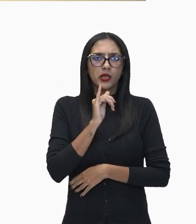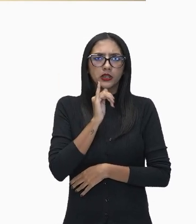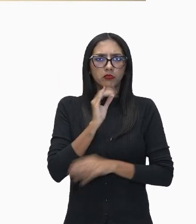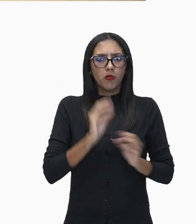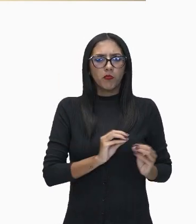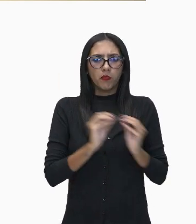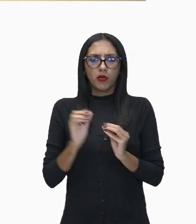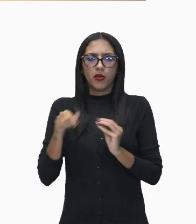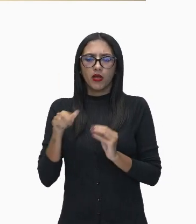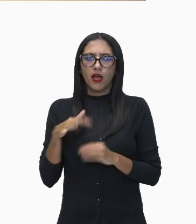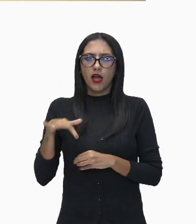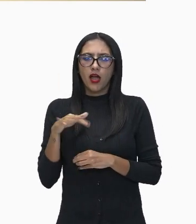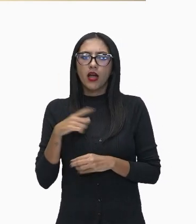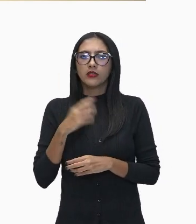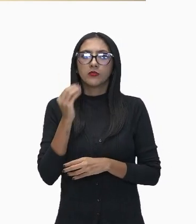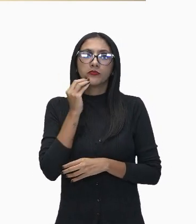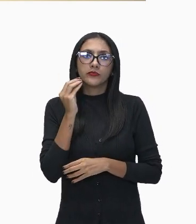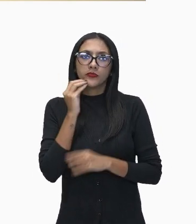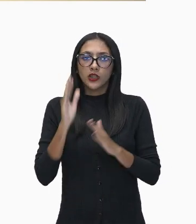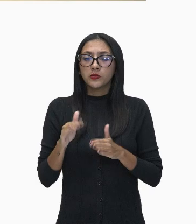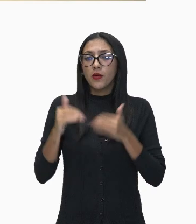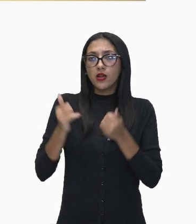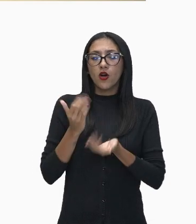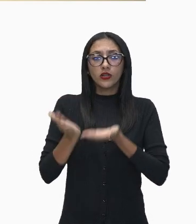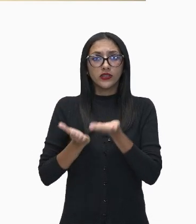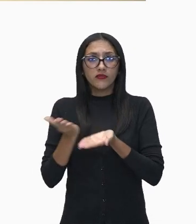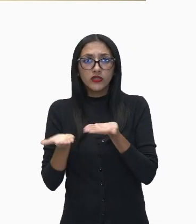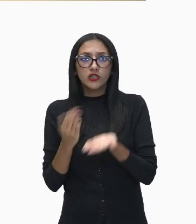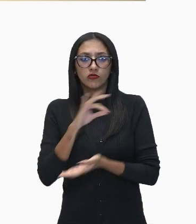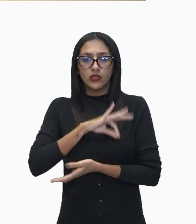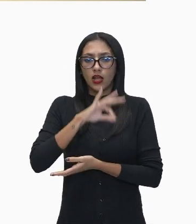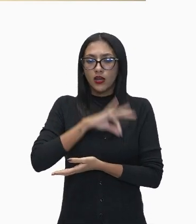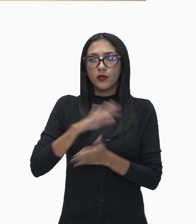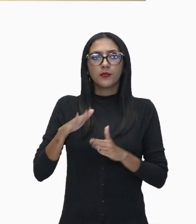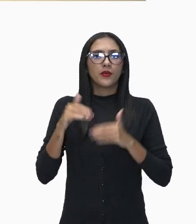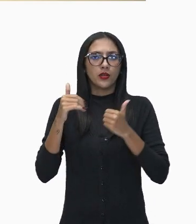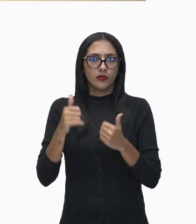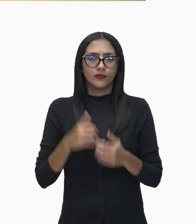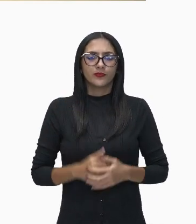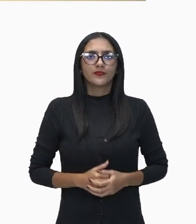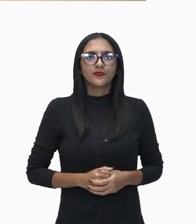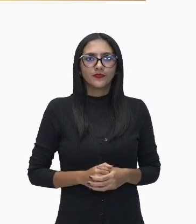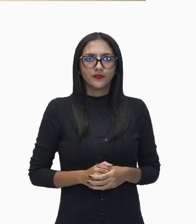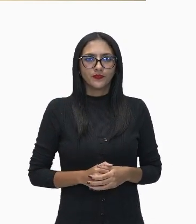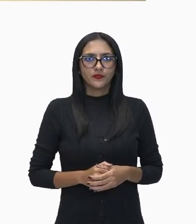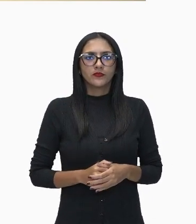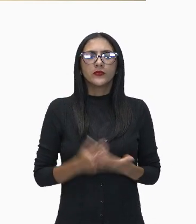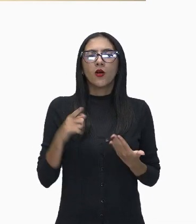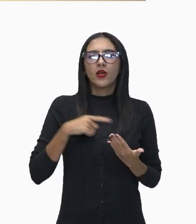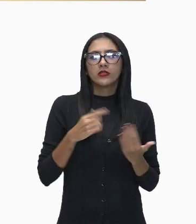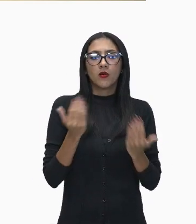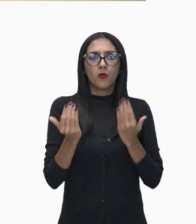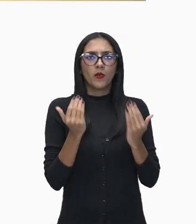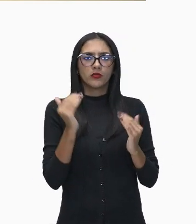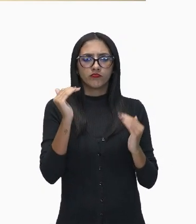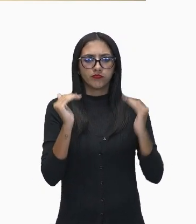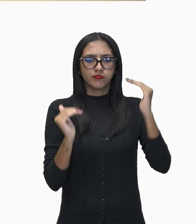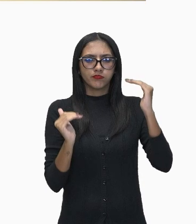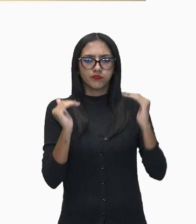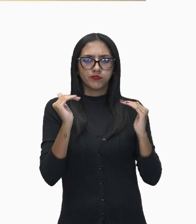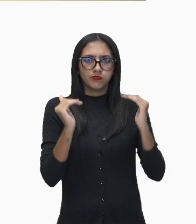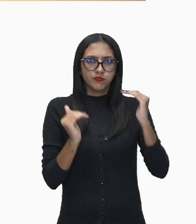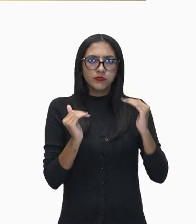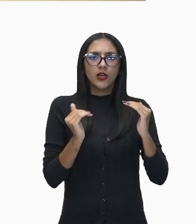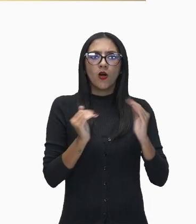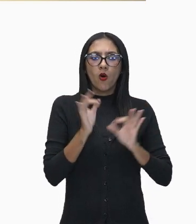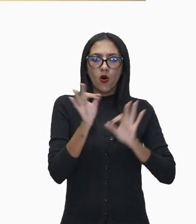maior renda, serviços especializados e etc. Essa estrutura hierárquica organiza as cidades